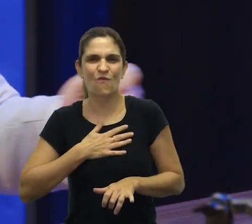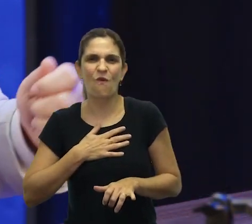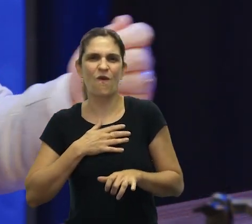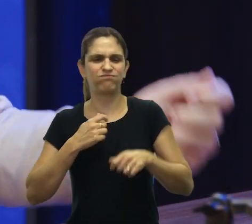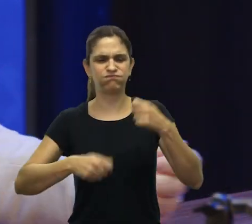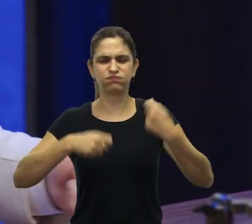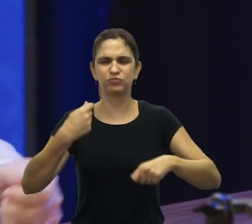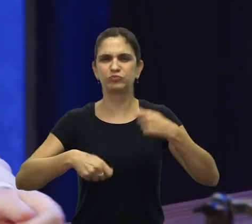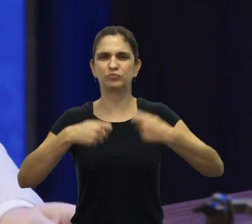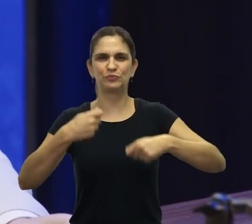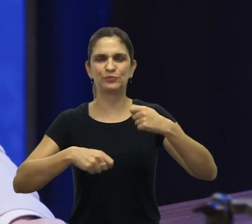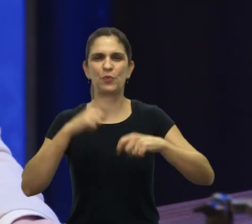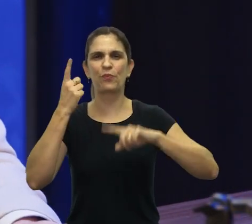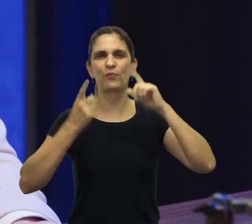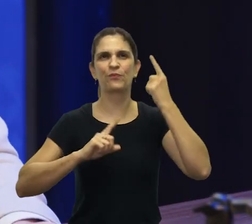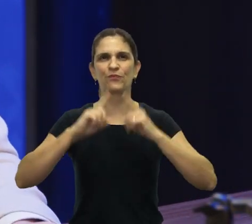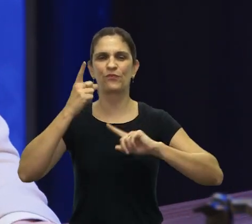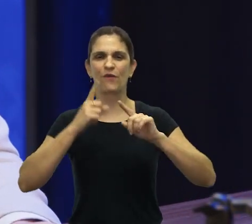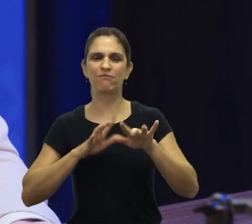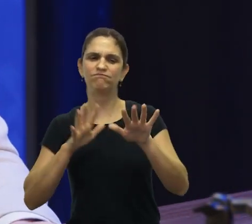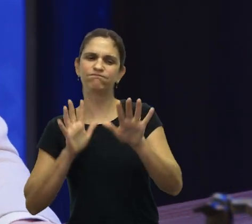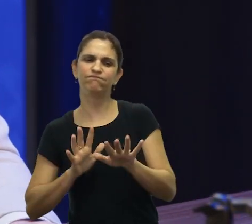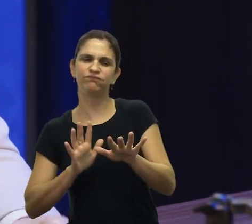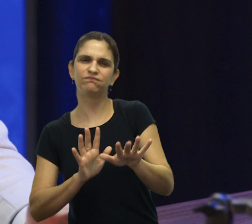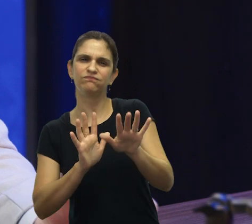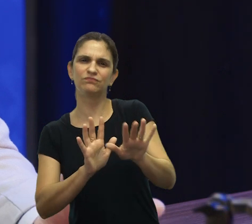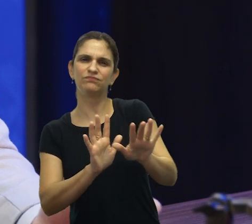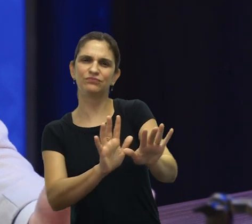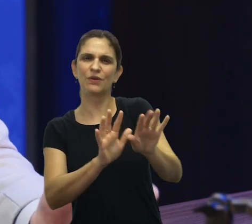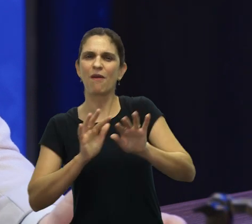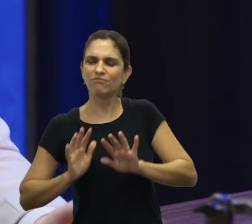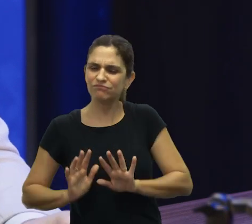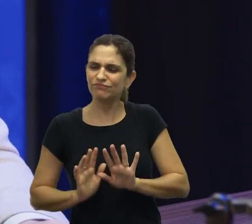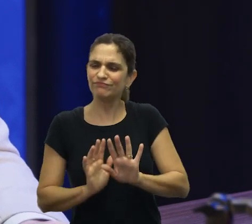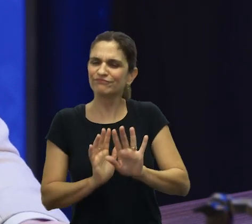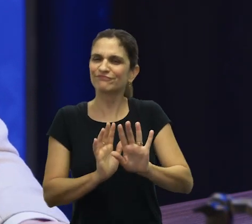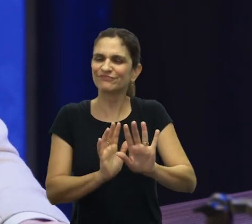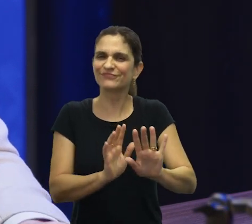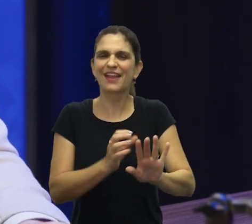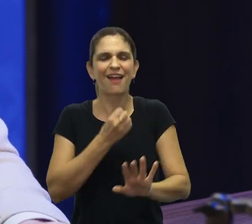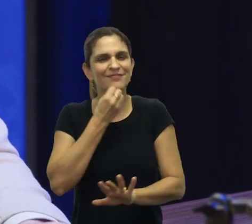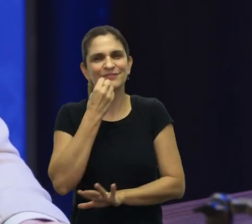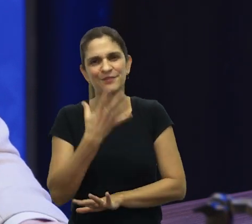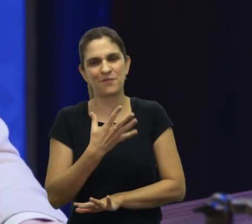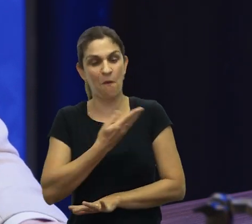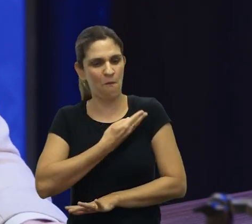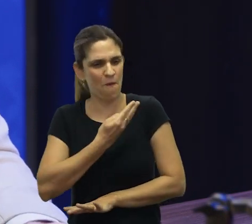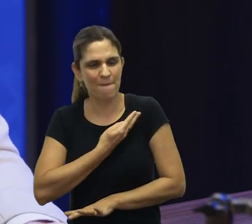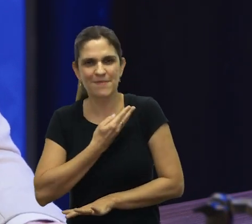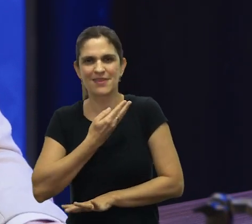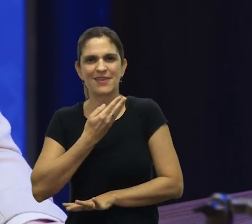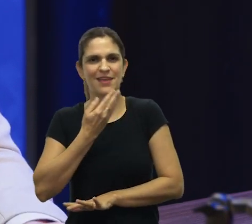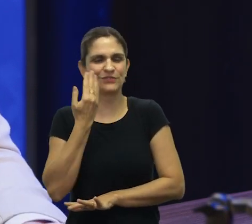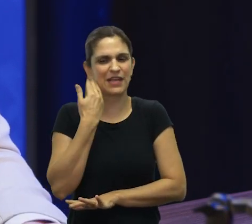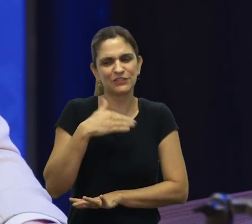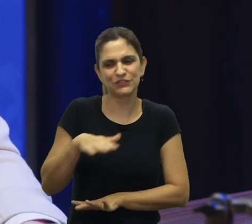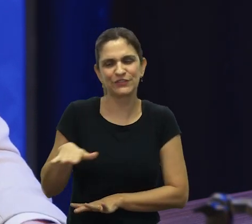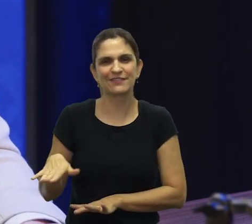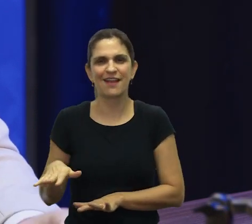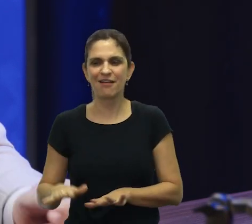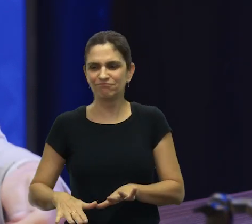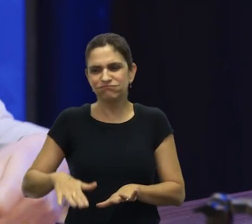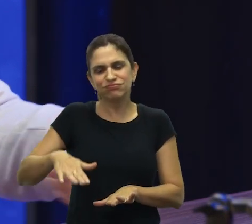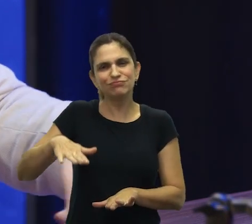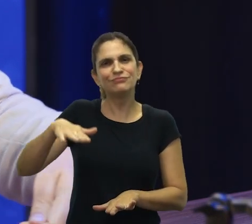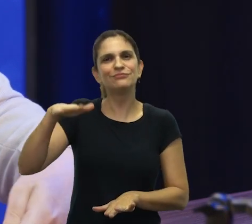um sorriso, dão uma balançada. E essa é a alegria. Isso. E meus amigos estão todos lá, então amigos de infância